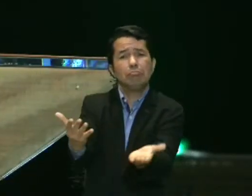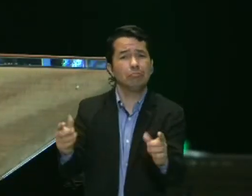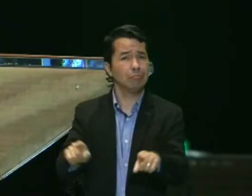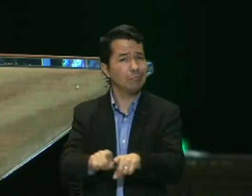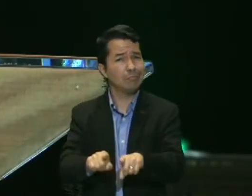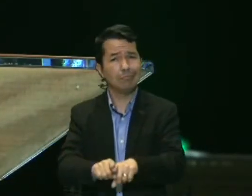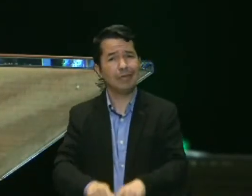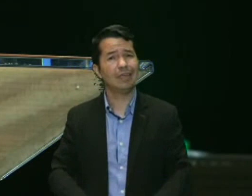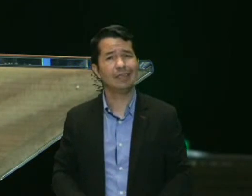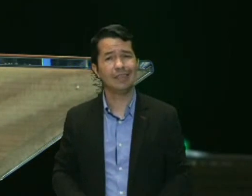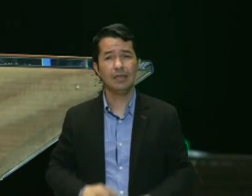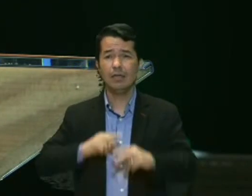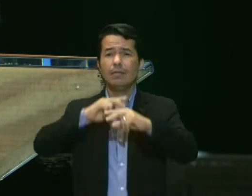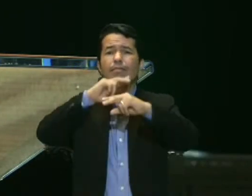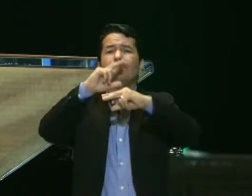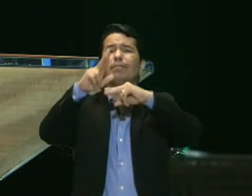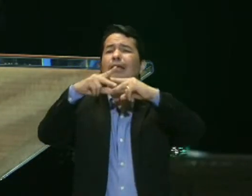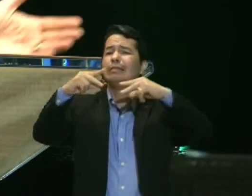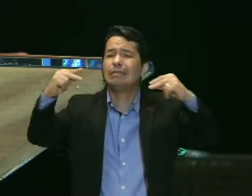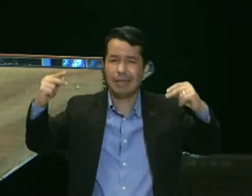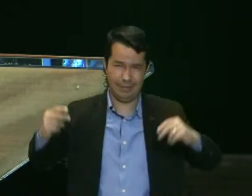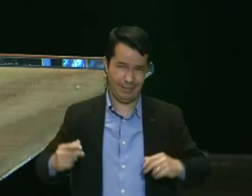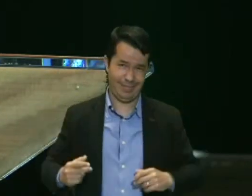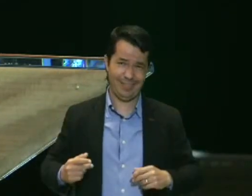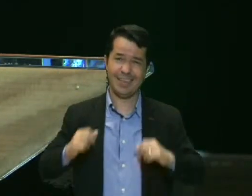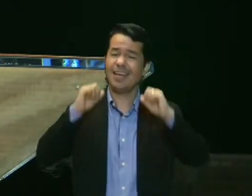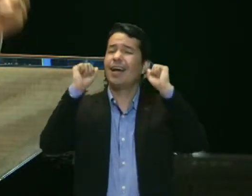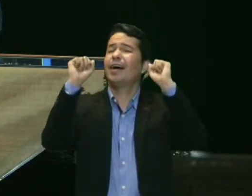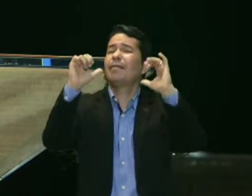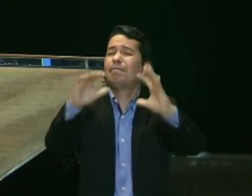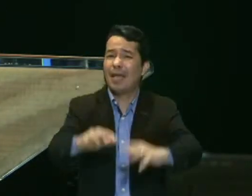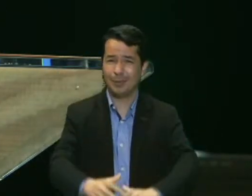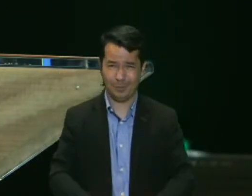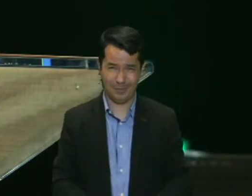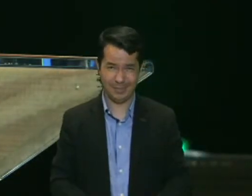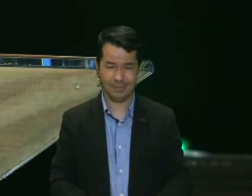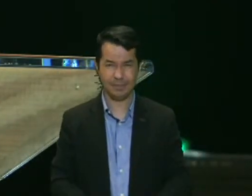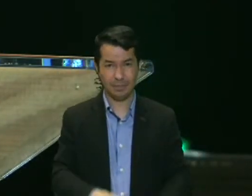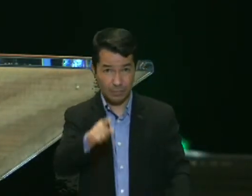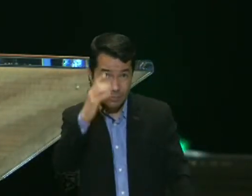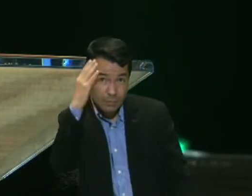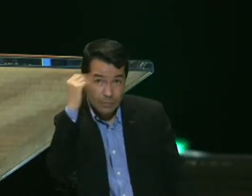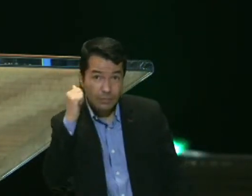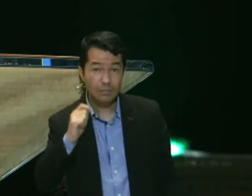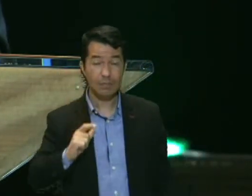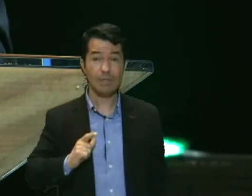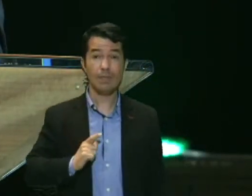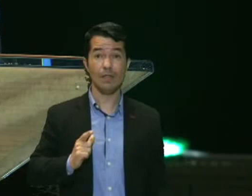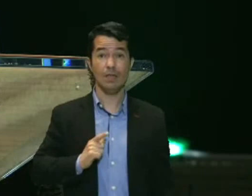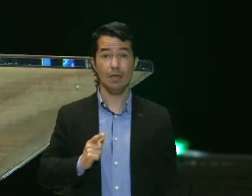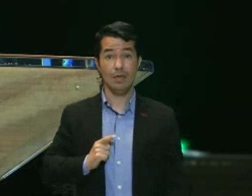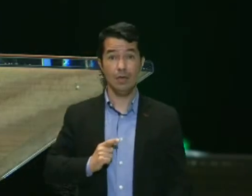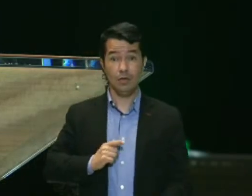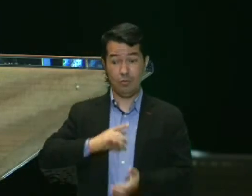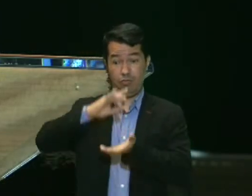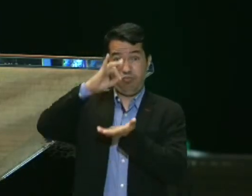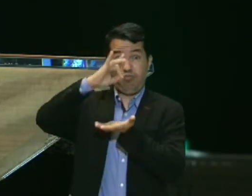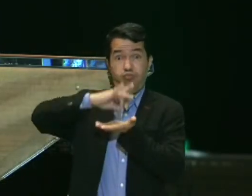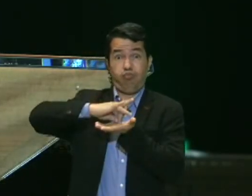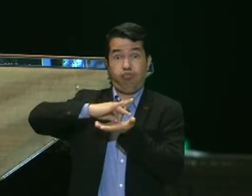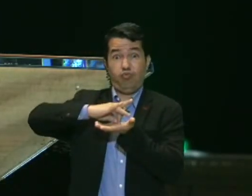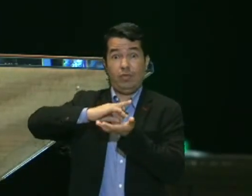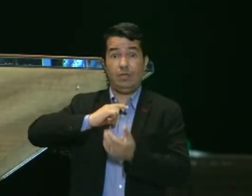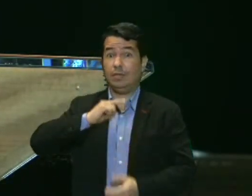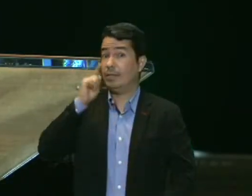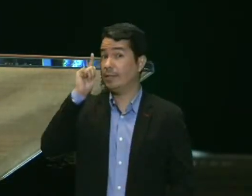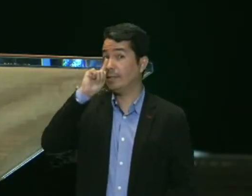fala aqui, é além só segundo a sua riqueza. O texto no original vai nos dizer assim: de acordo com